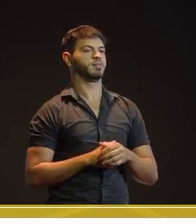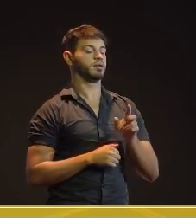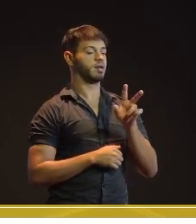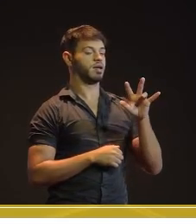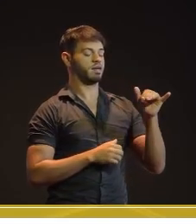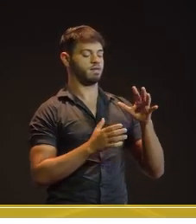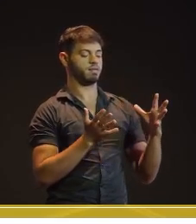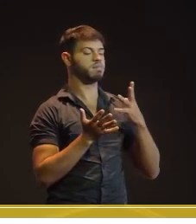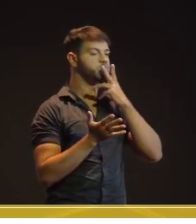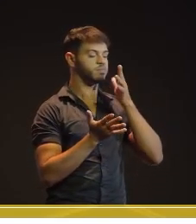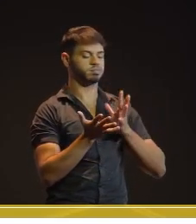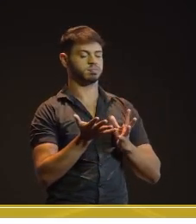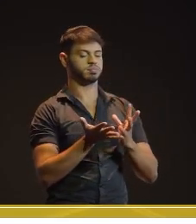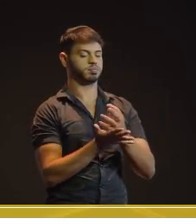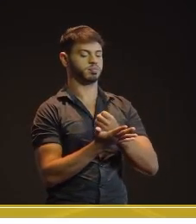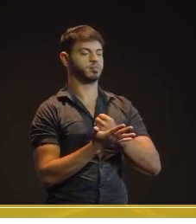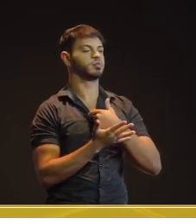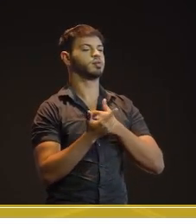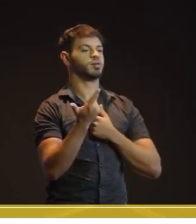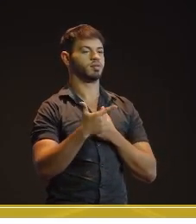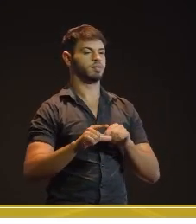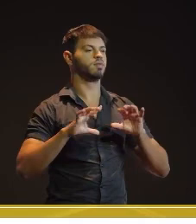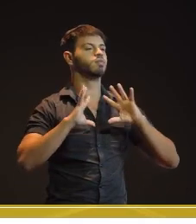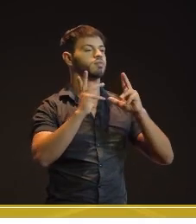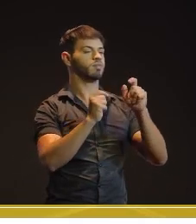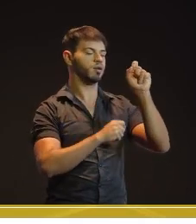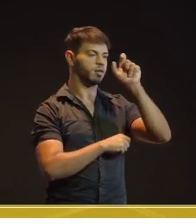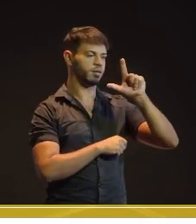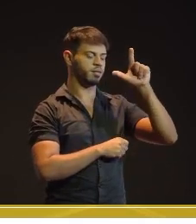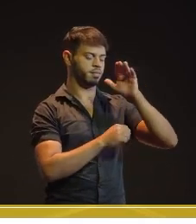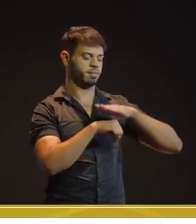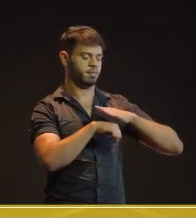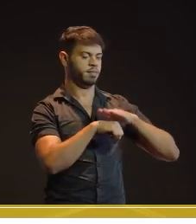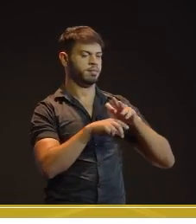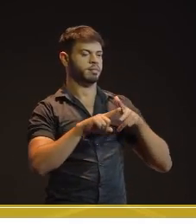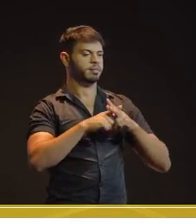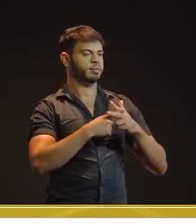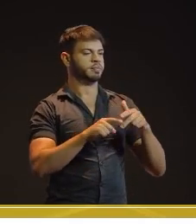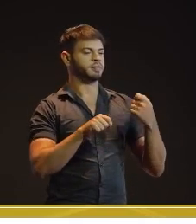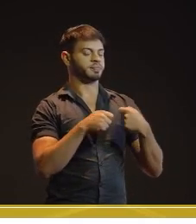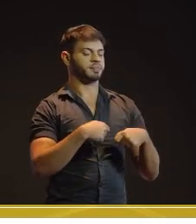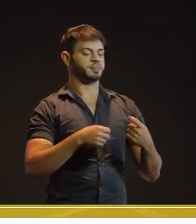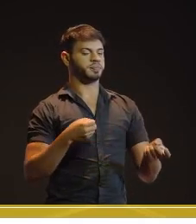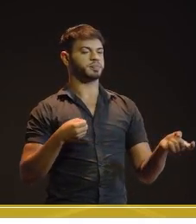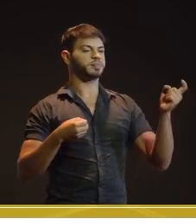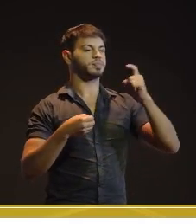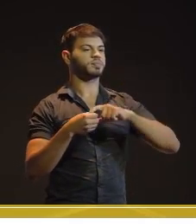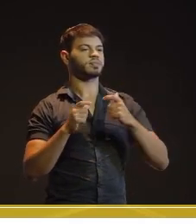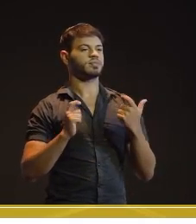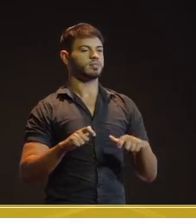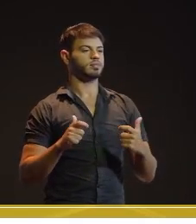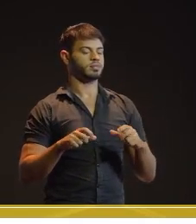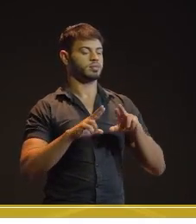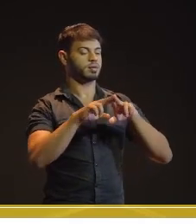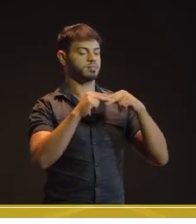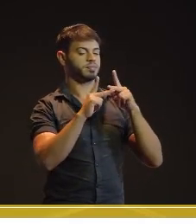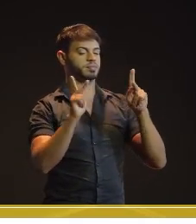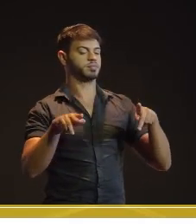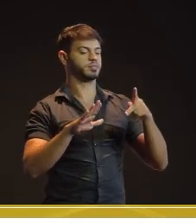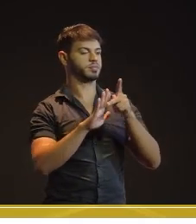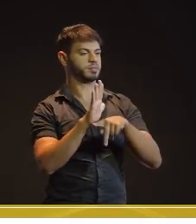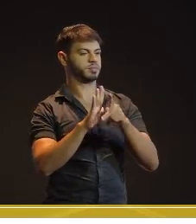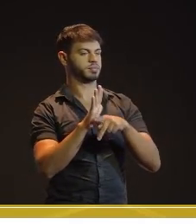os ativos. Então, de novo, toda a lógica da operação e manutenção ela tem que voltar aonde? No projeto,